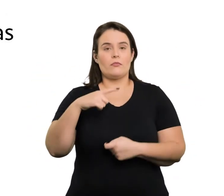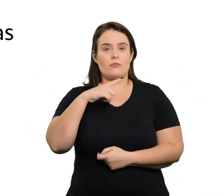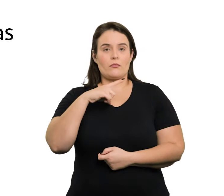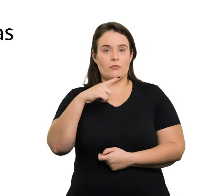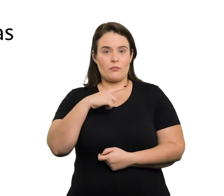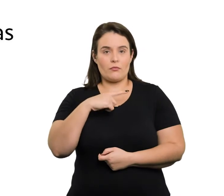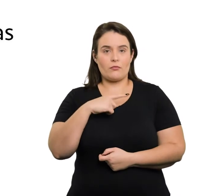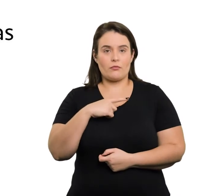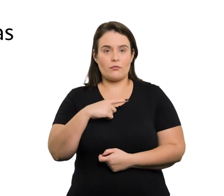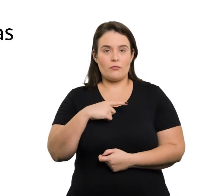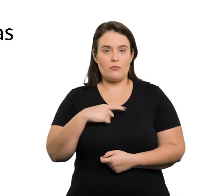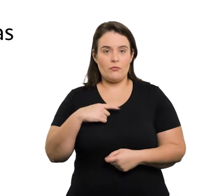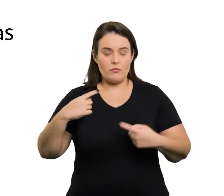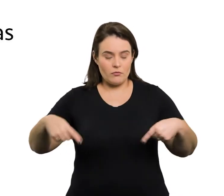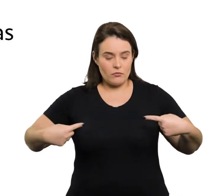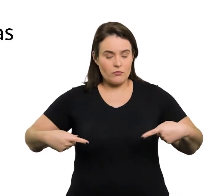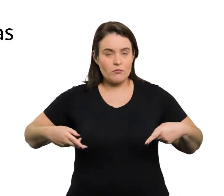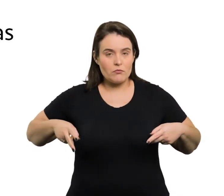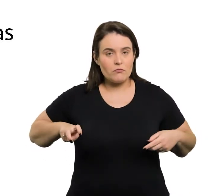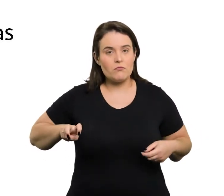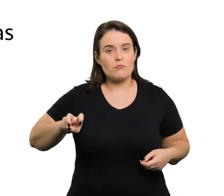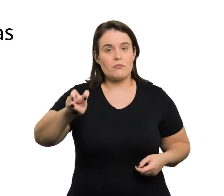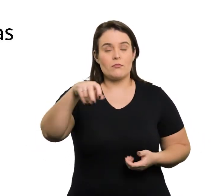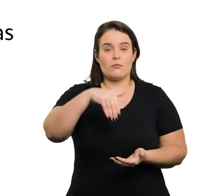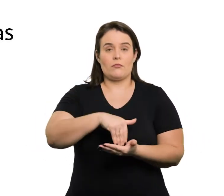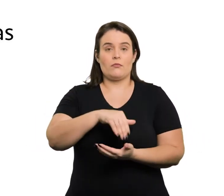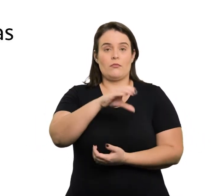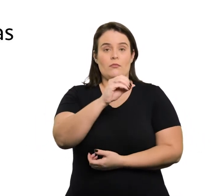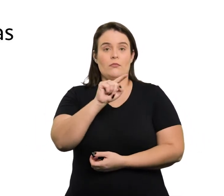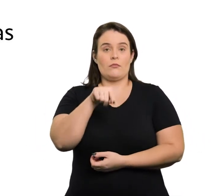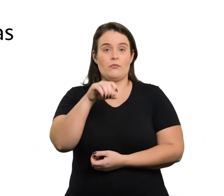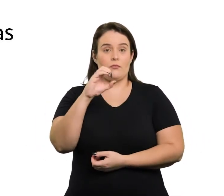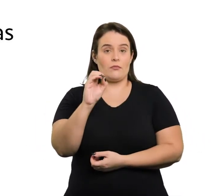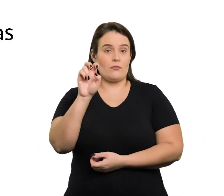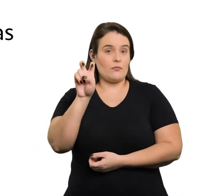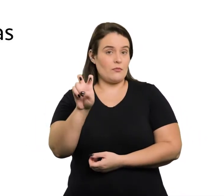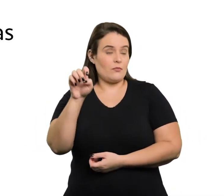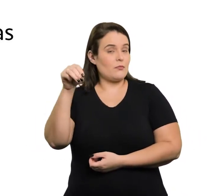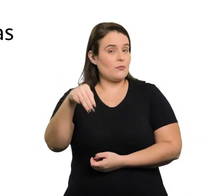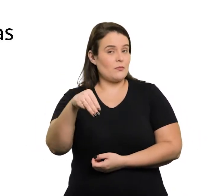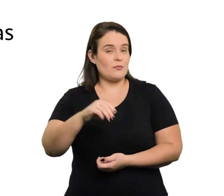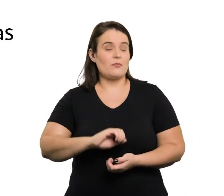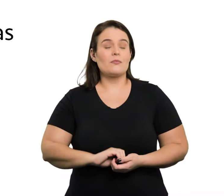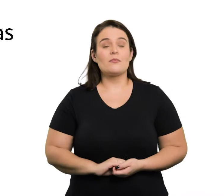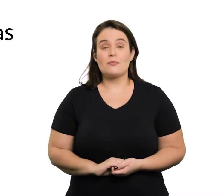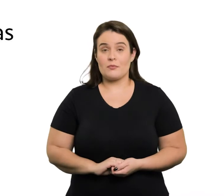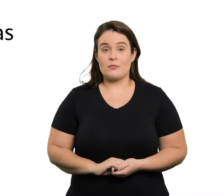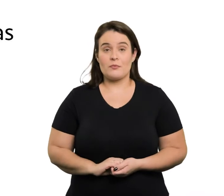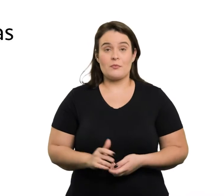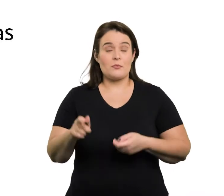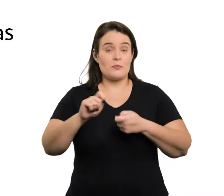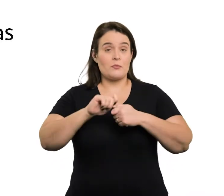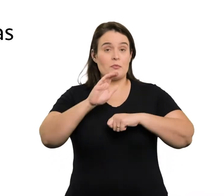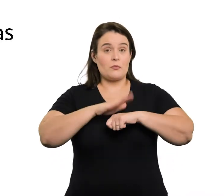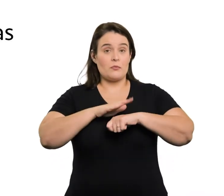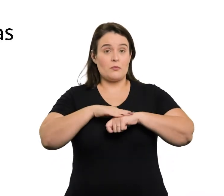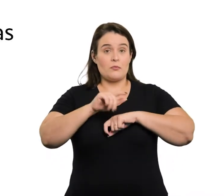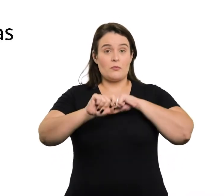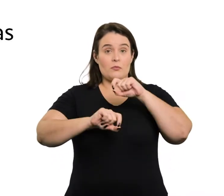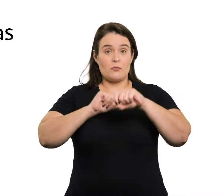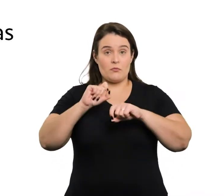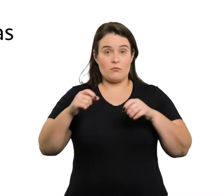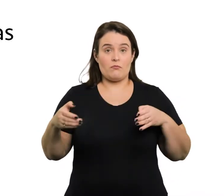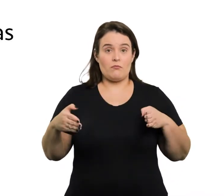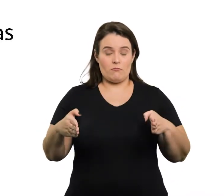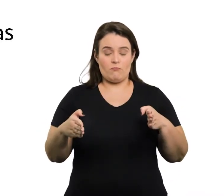devem possuir guias de balizamento com altura mínima de 0,05 m, executadas nas projeções